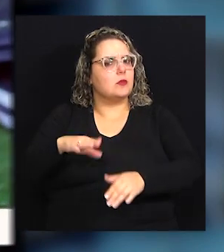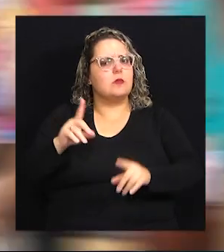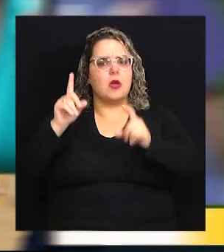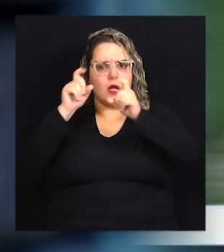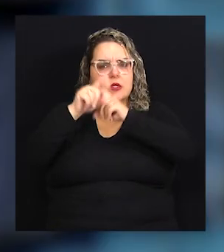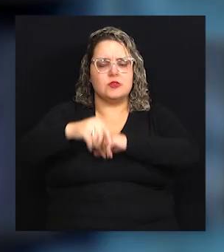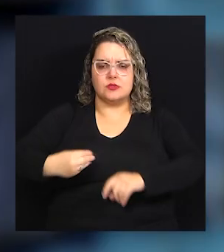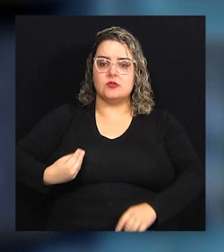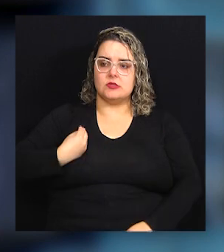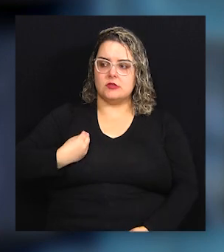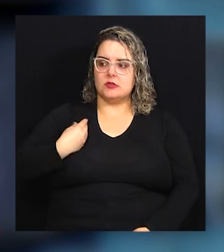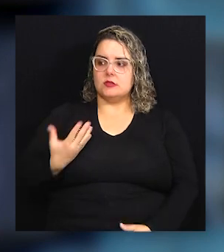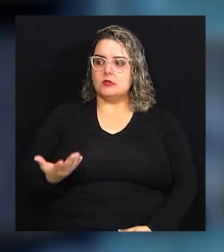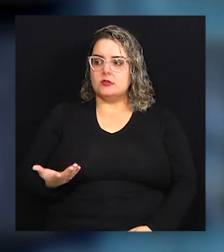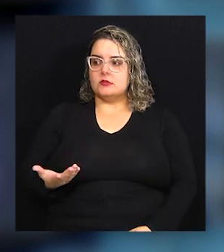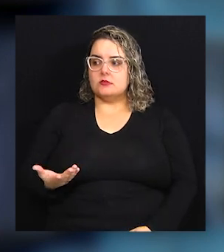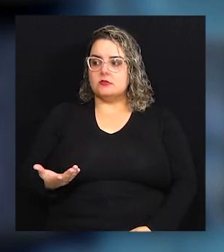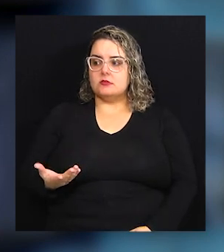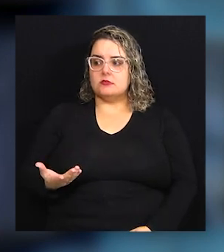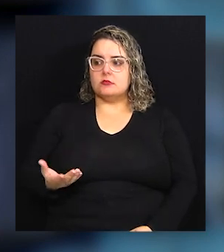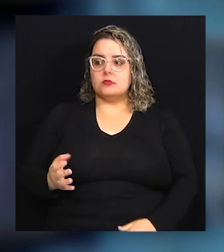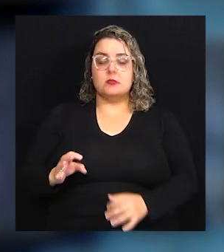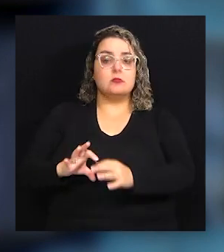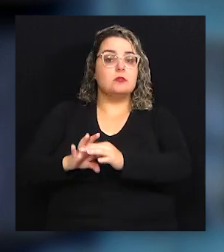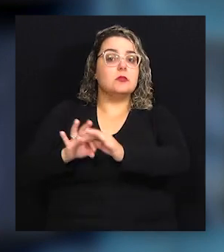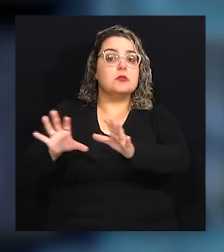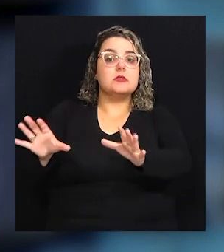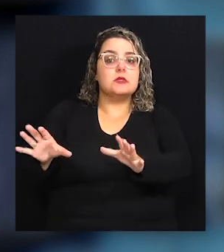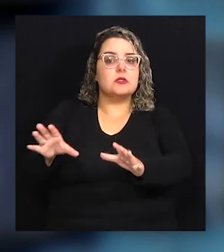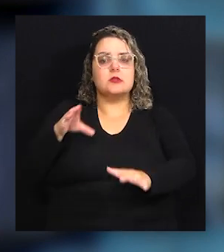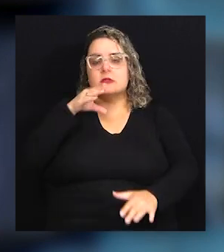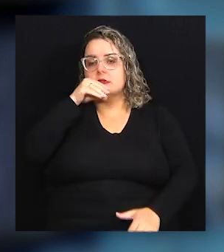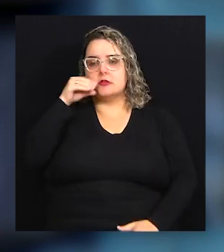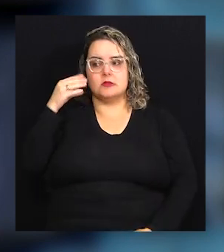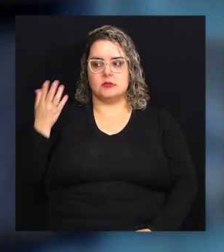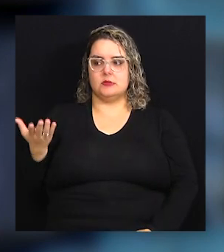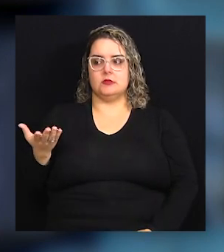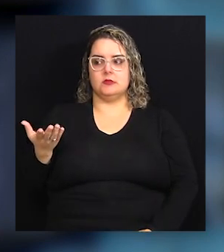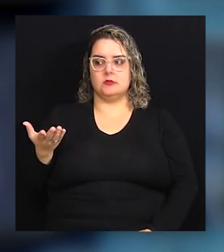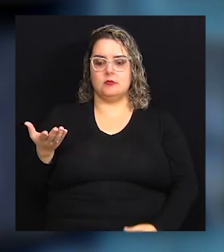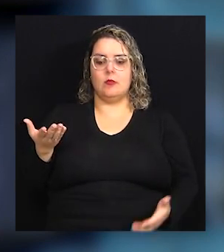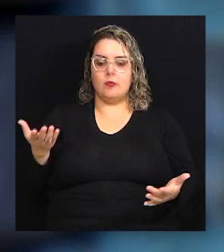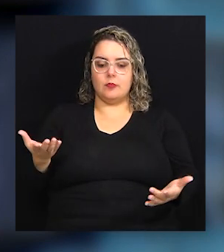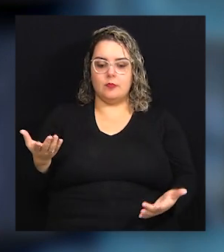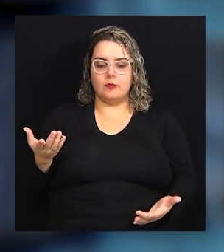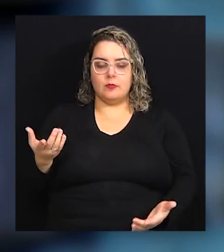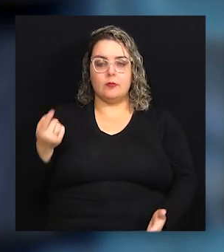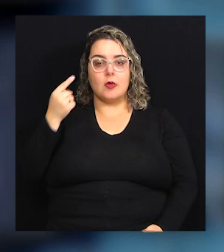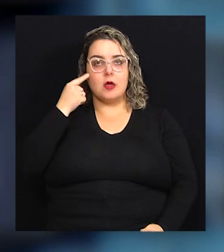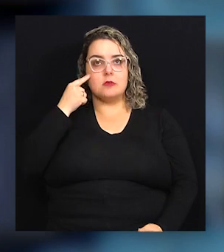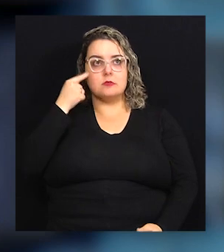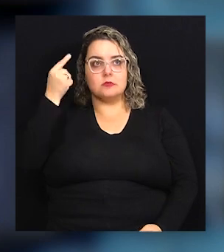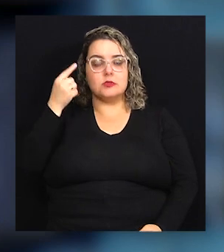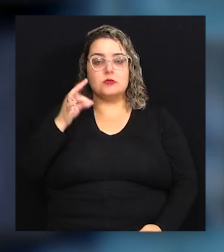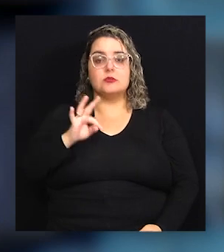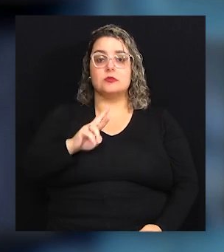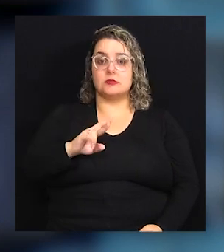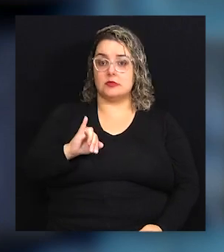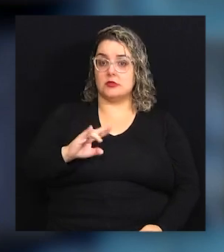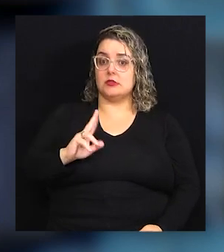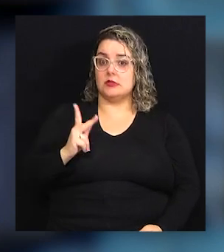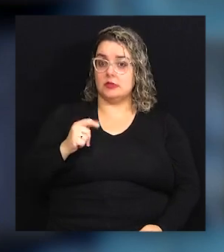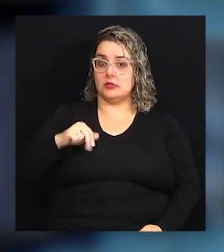mais difícil da vida, a gente tem desligado esses adolescentes. Então, daí surgiu o